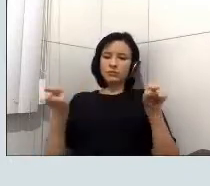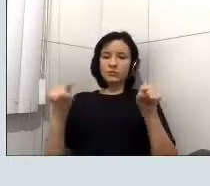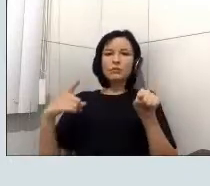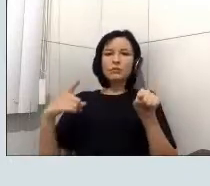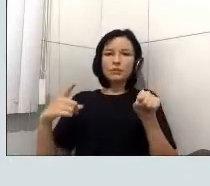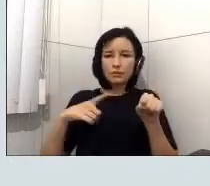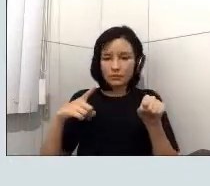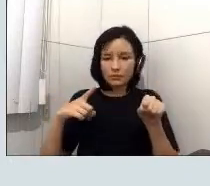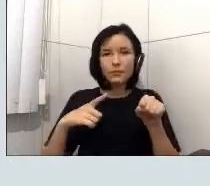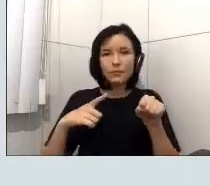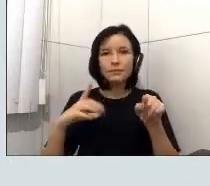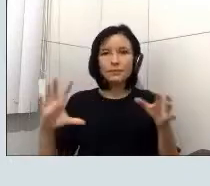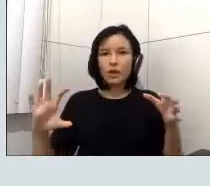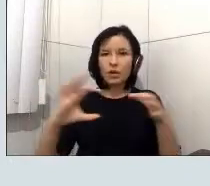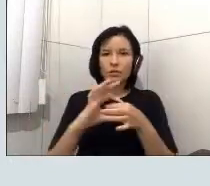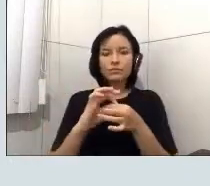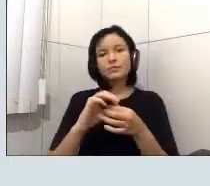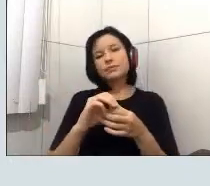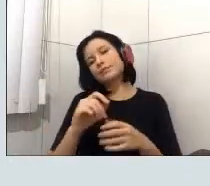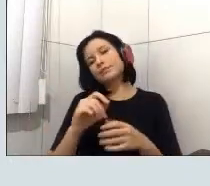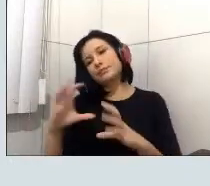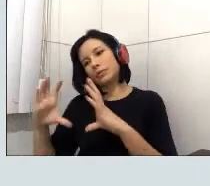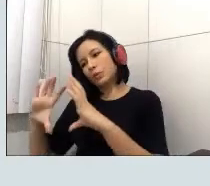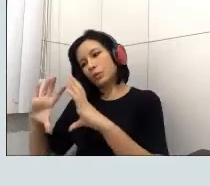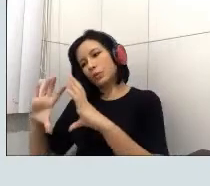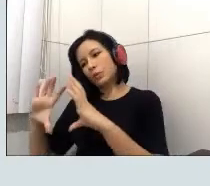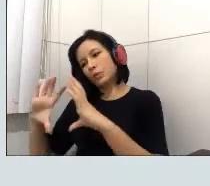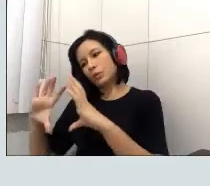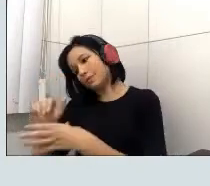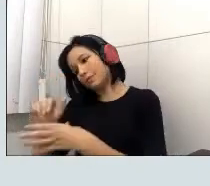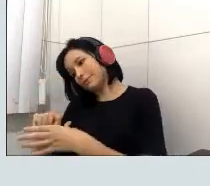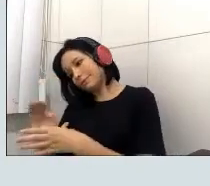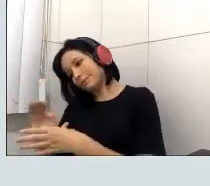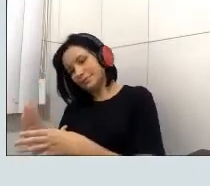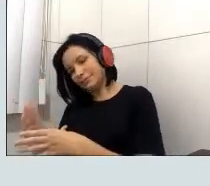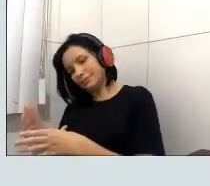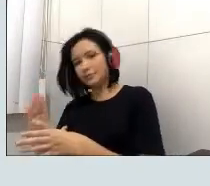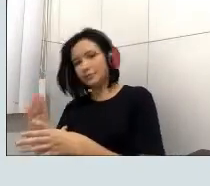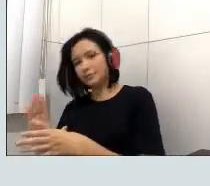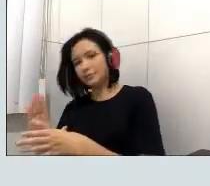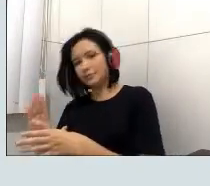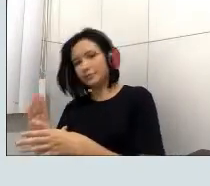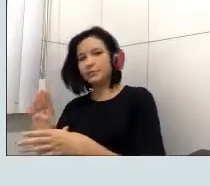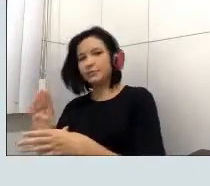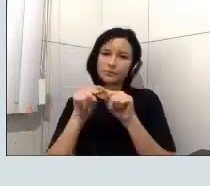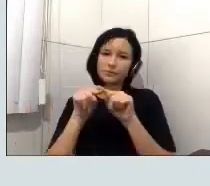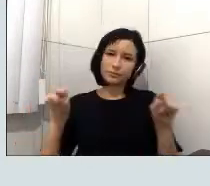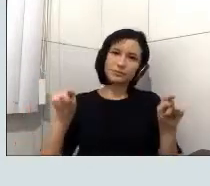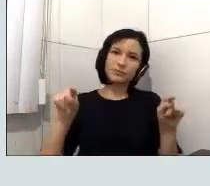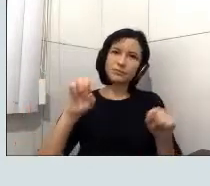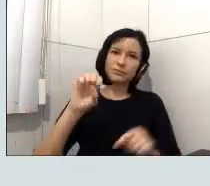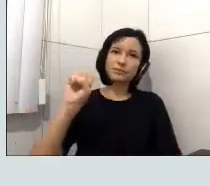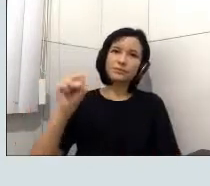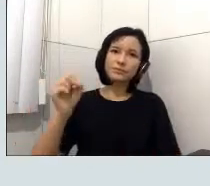tais que B está entre A e X é a semi-reta AB.